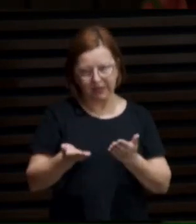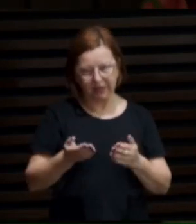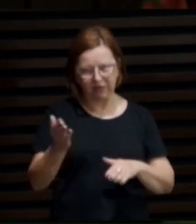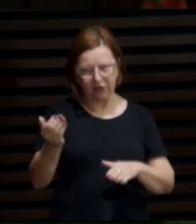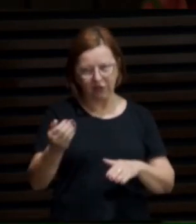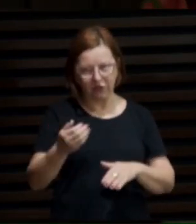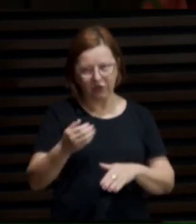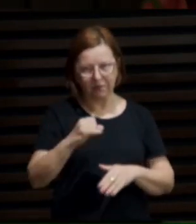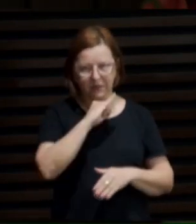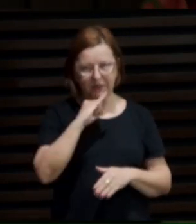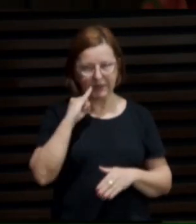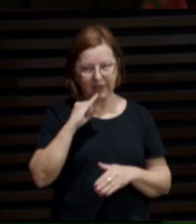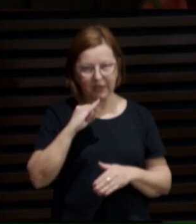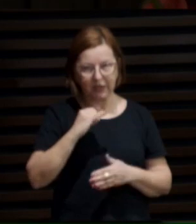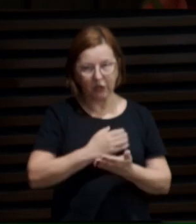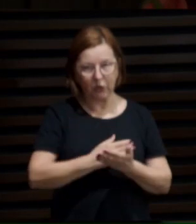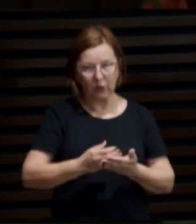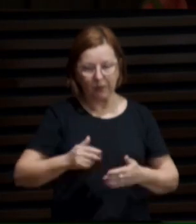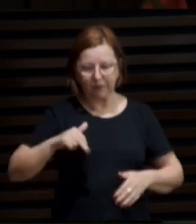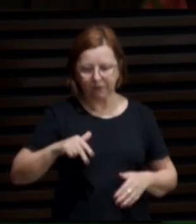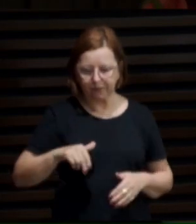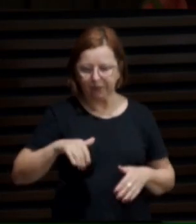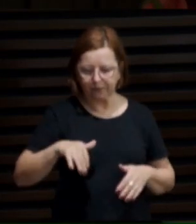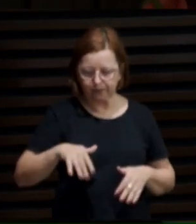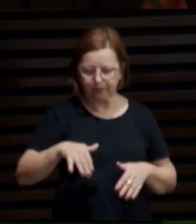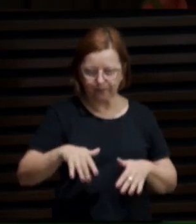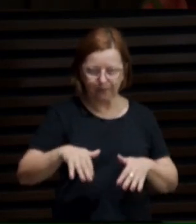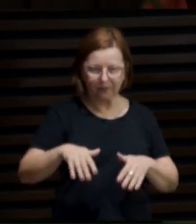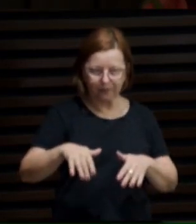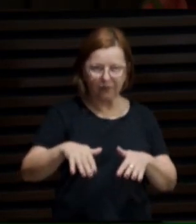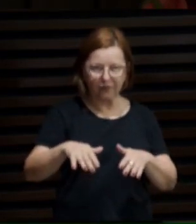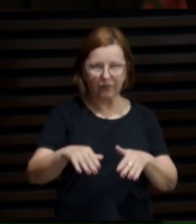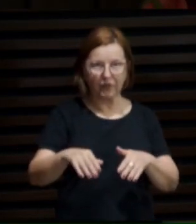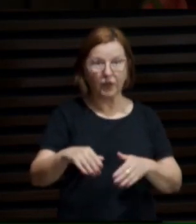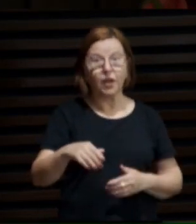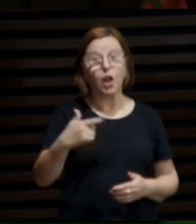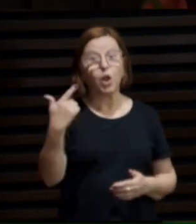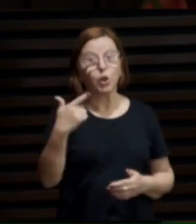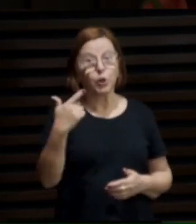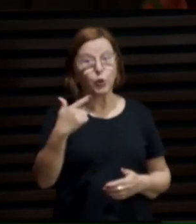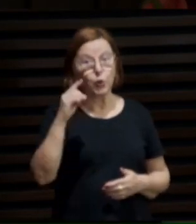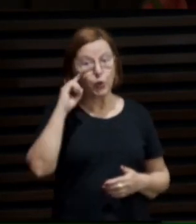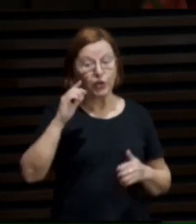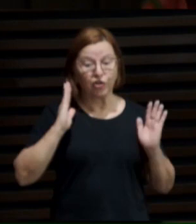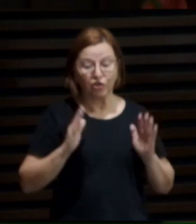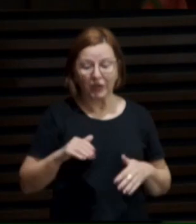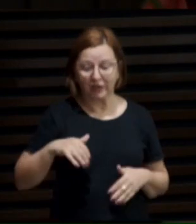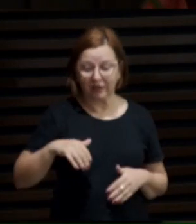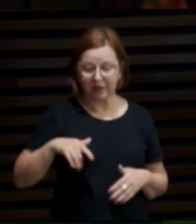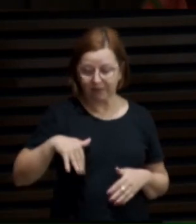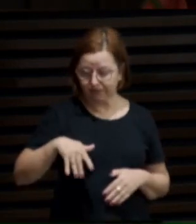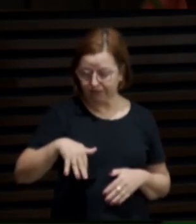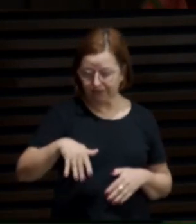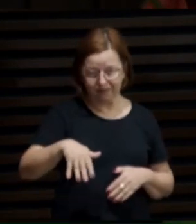caminhar. Ao terceiro dia, gente, são 2 dias caminhando. Olha o que passou na cabeça